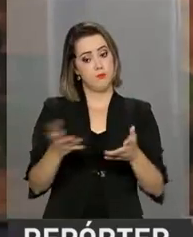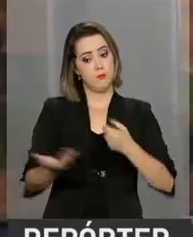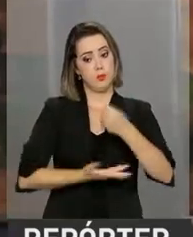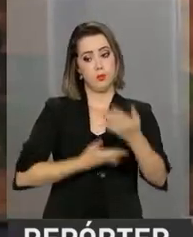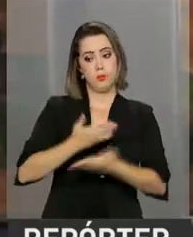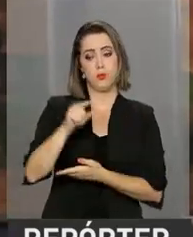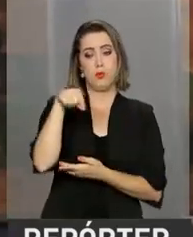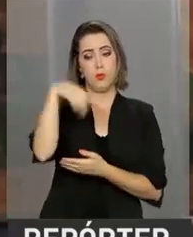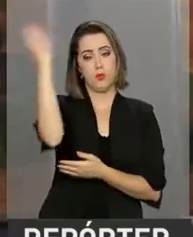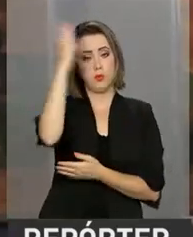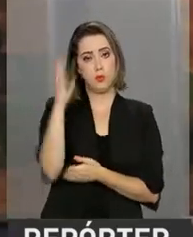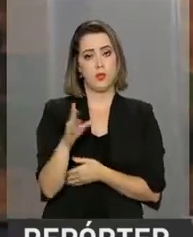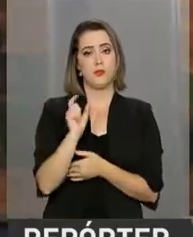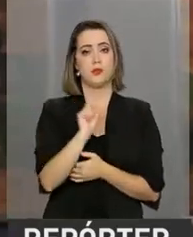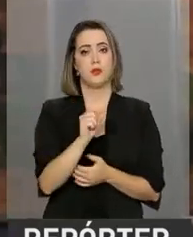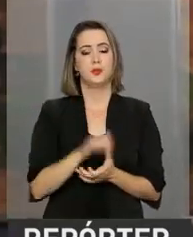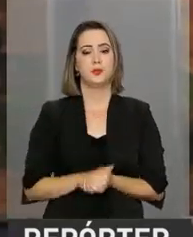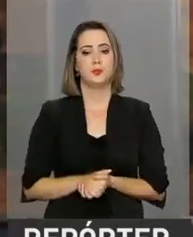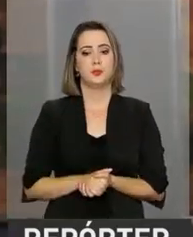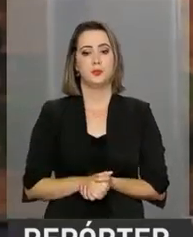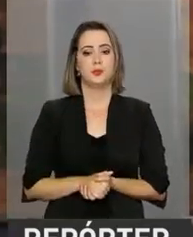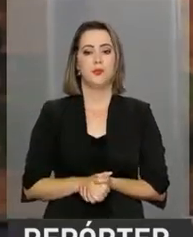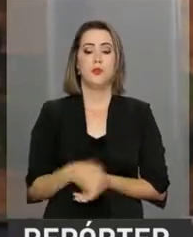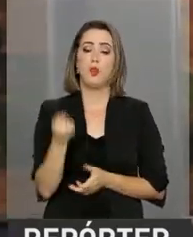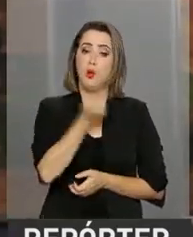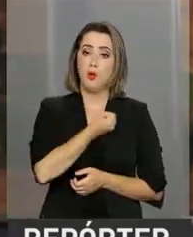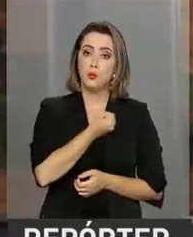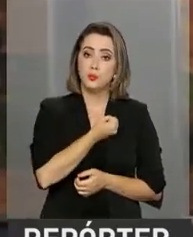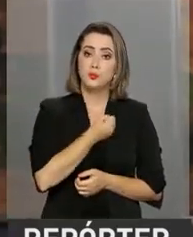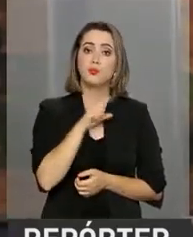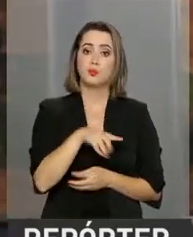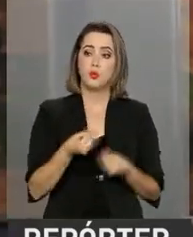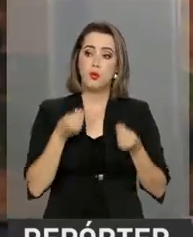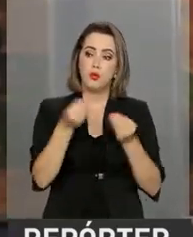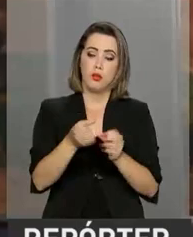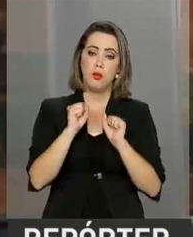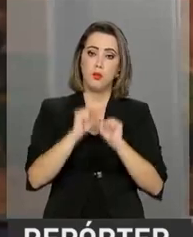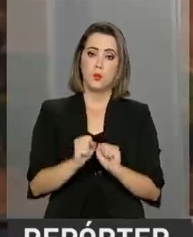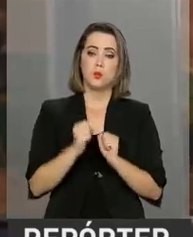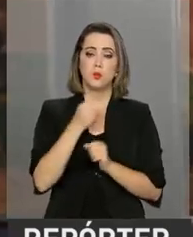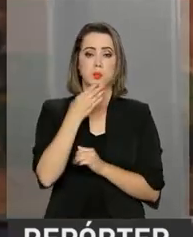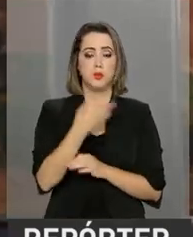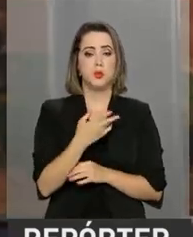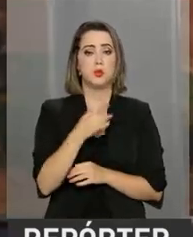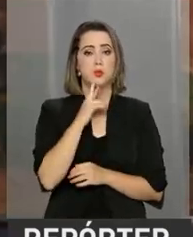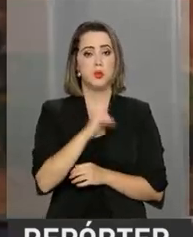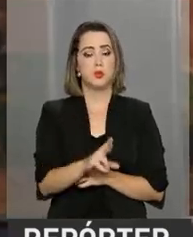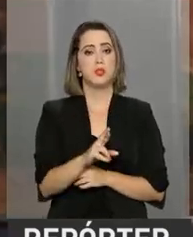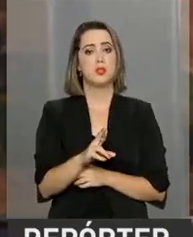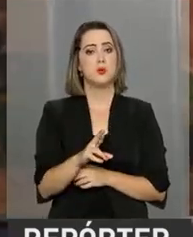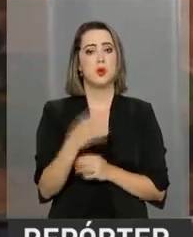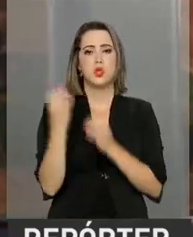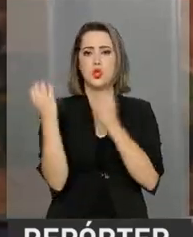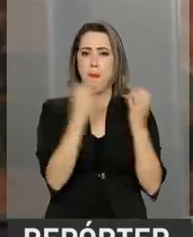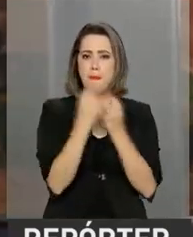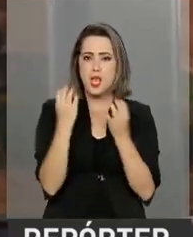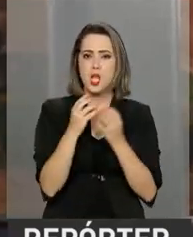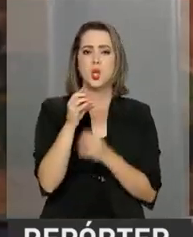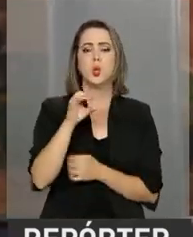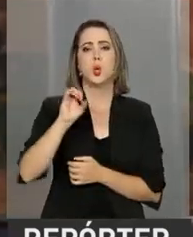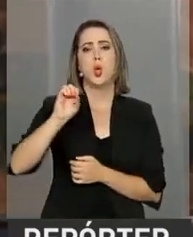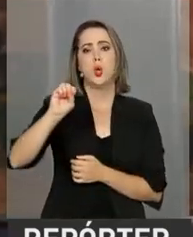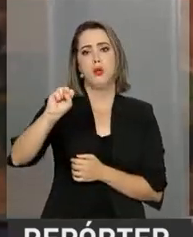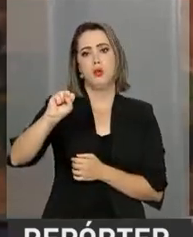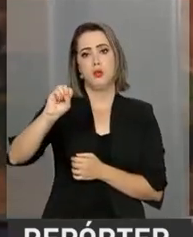número que garante boas boas condições de produção para mil soja que tem impactos muito nos